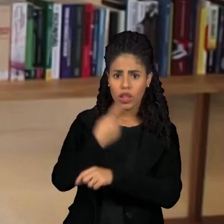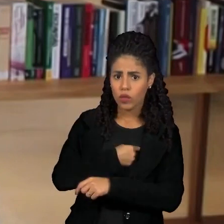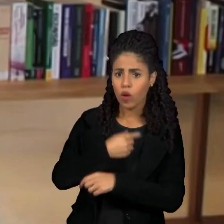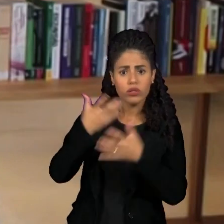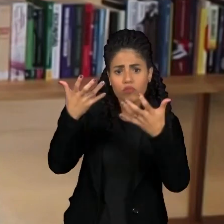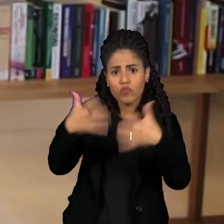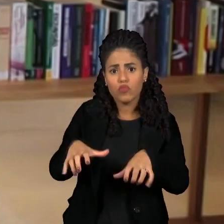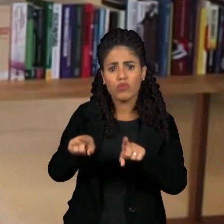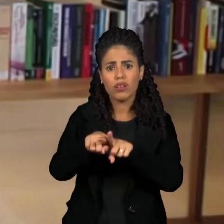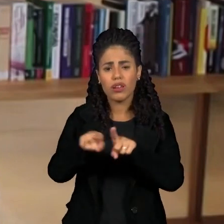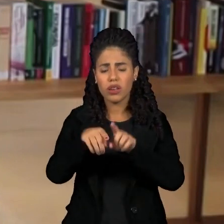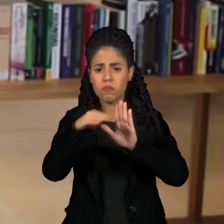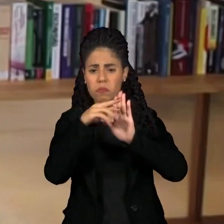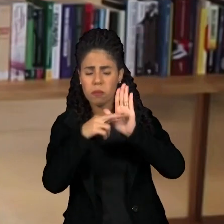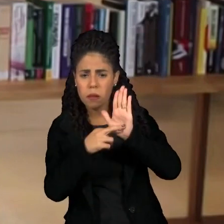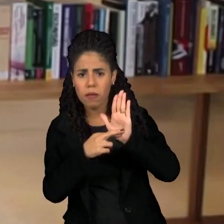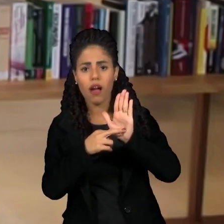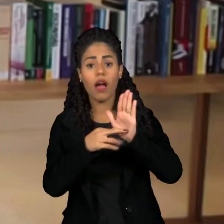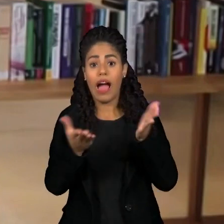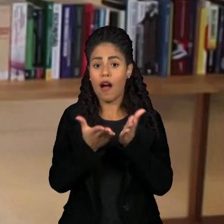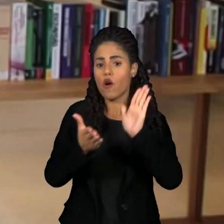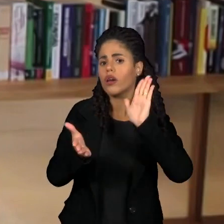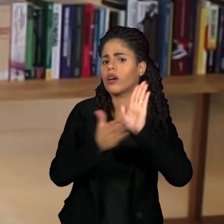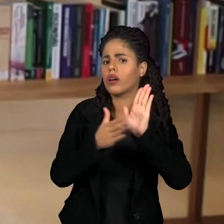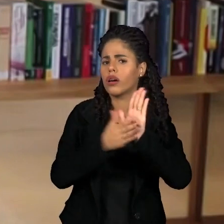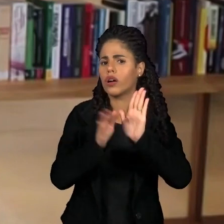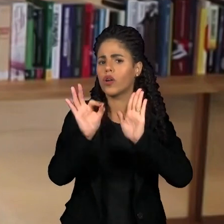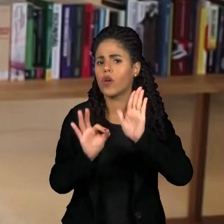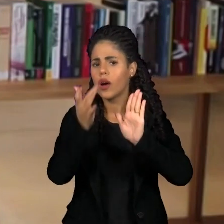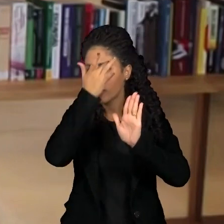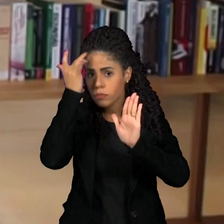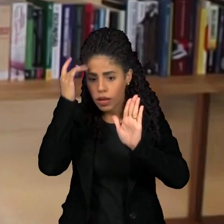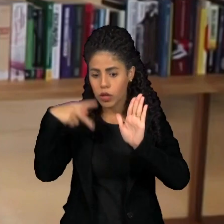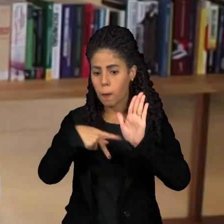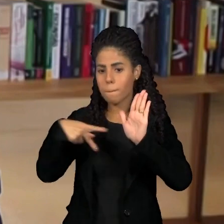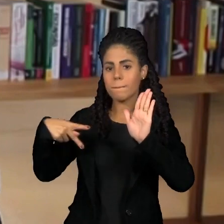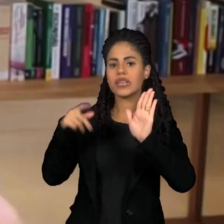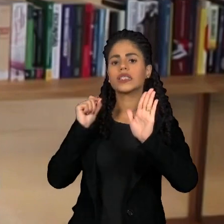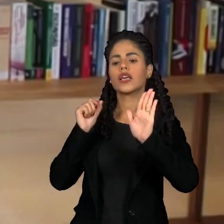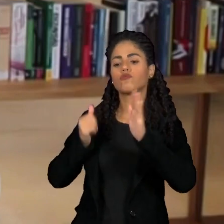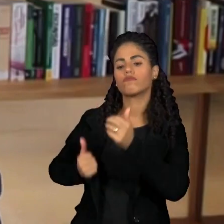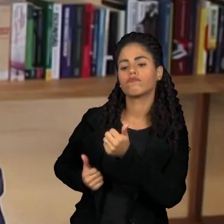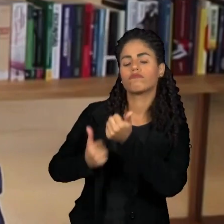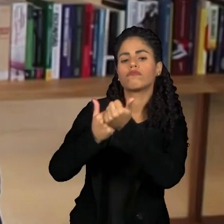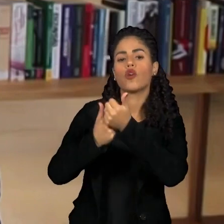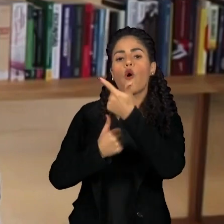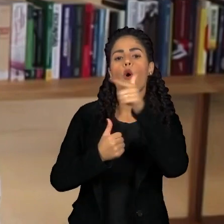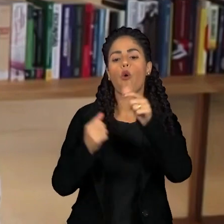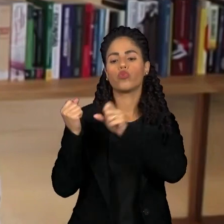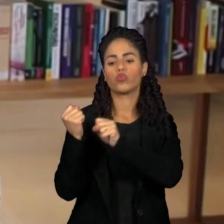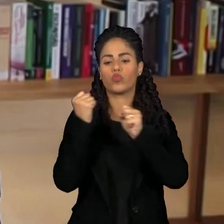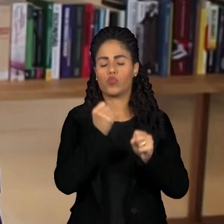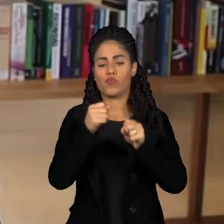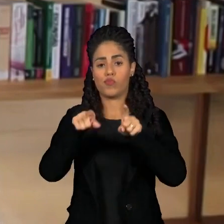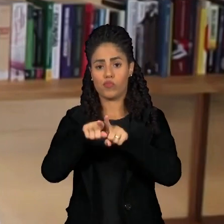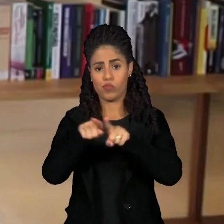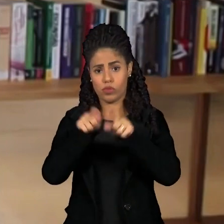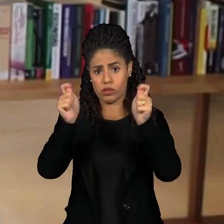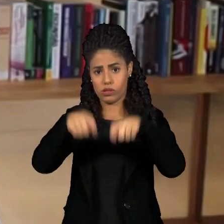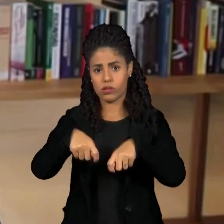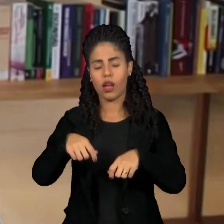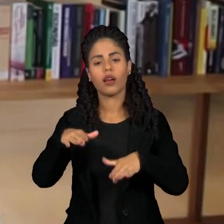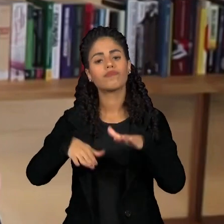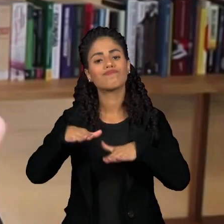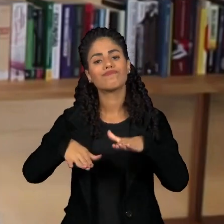regimes parlamentaristas. Agora, uma proposta que enfraqueça o presidente da República em favor de outros poderes que são legítimos, mas que